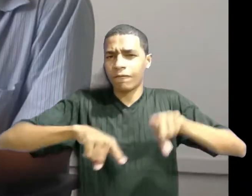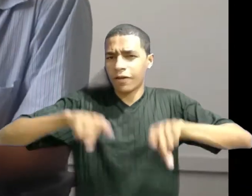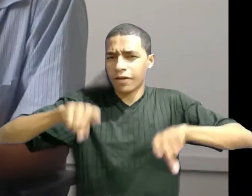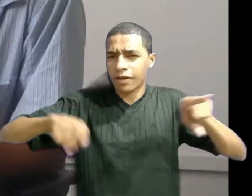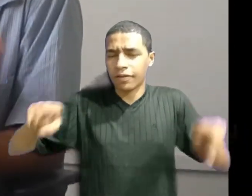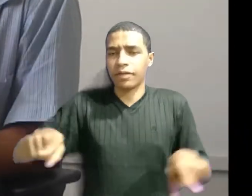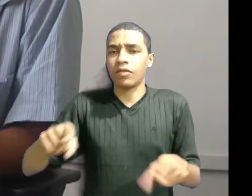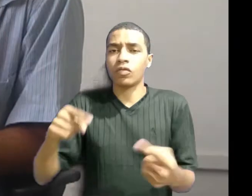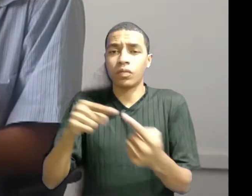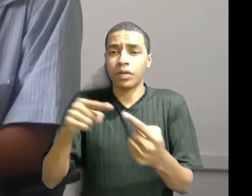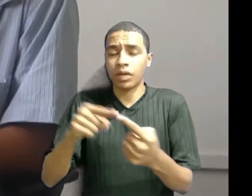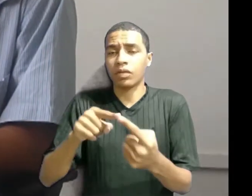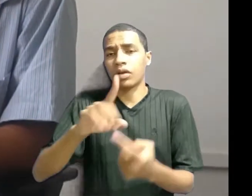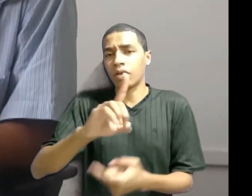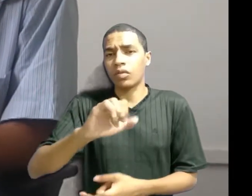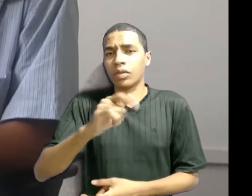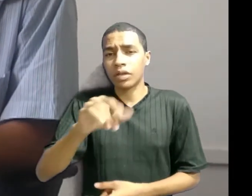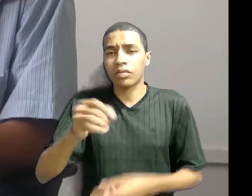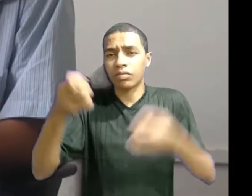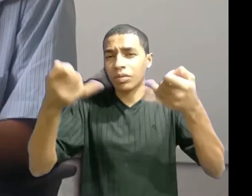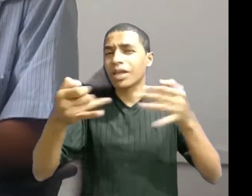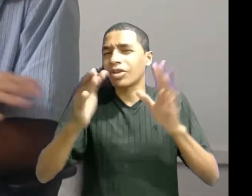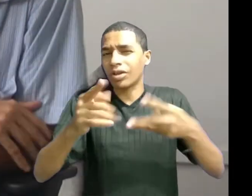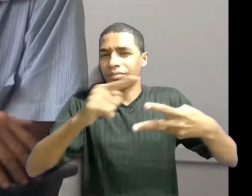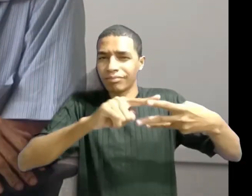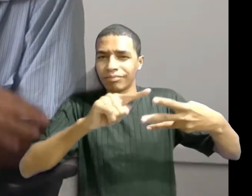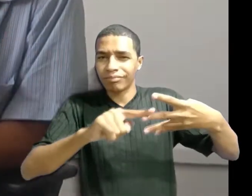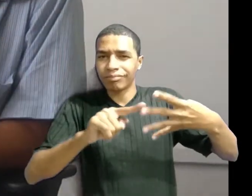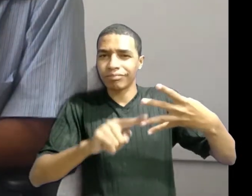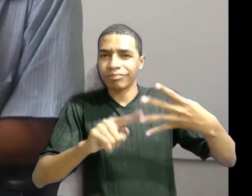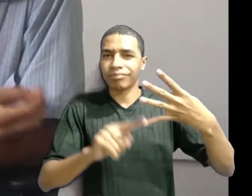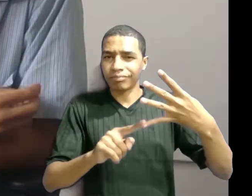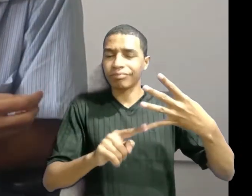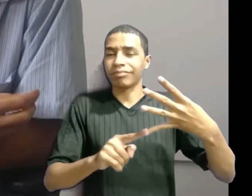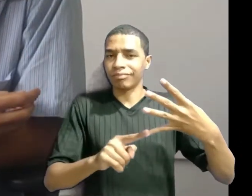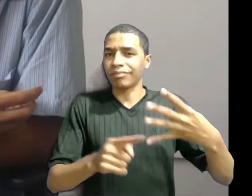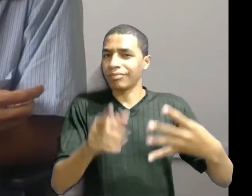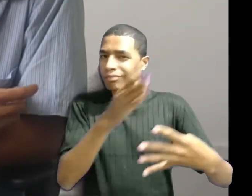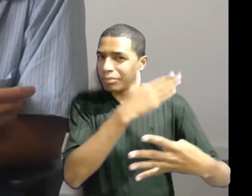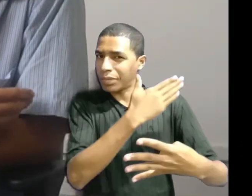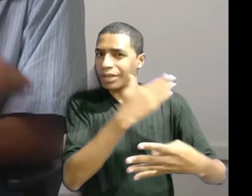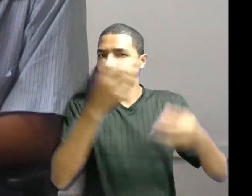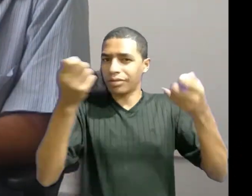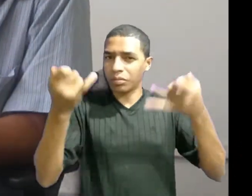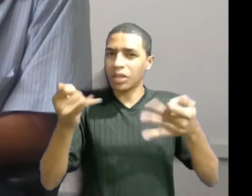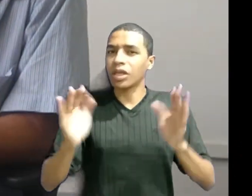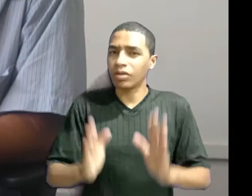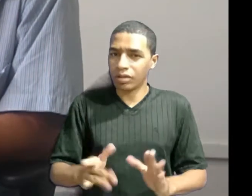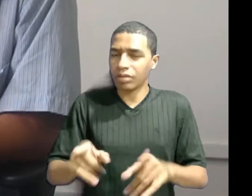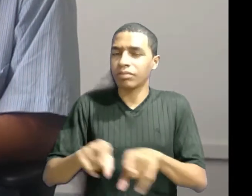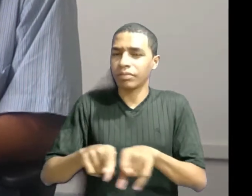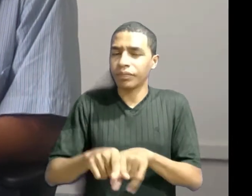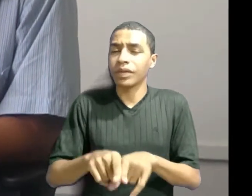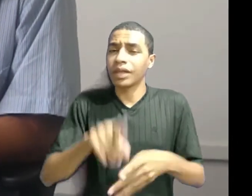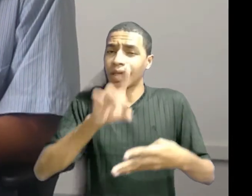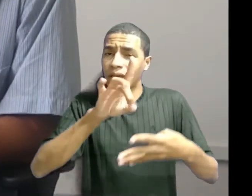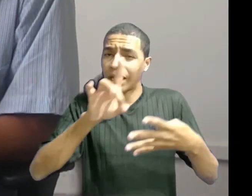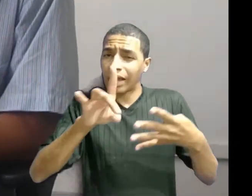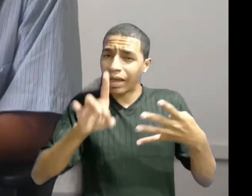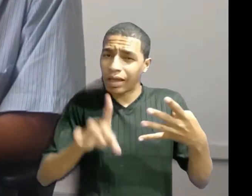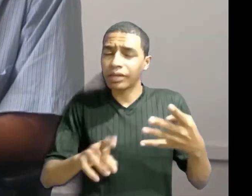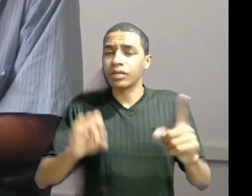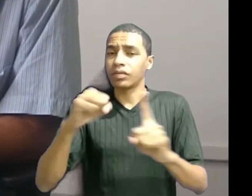de dominação. Eu já falei aqui, a carismática, a tradicional e a racional, certo? Então, cada